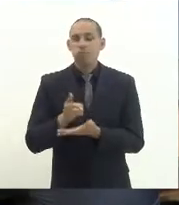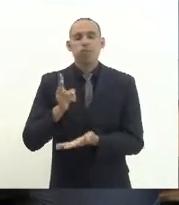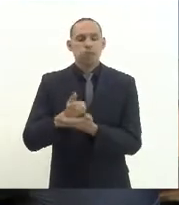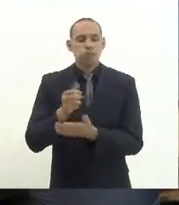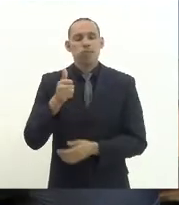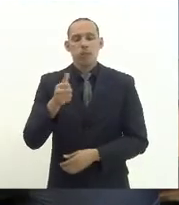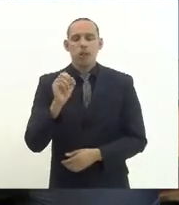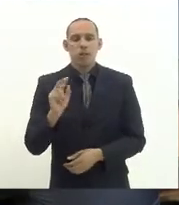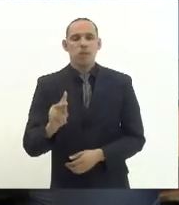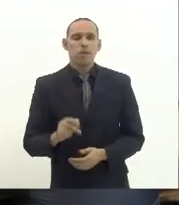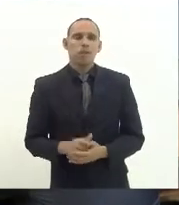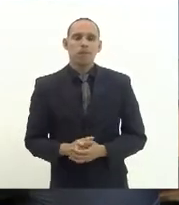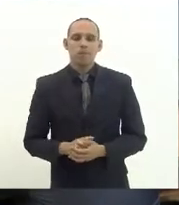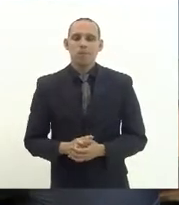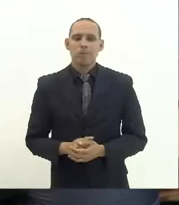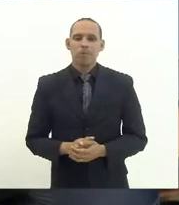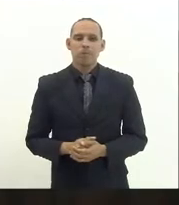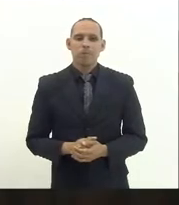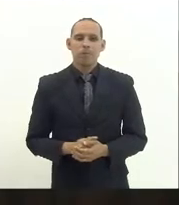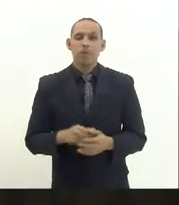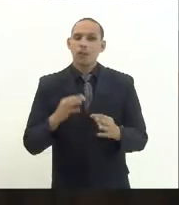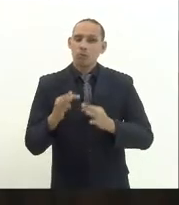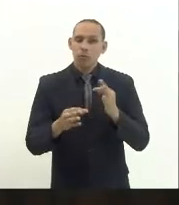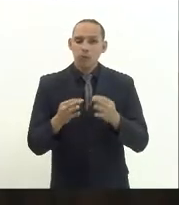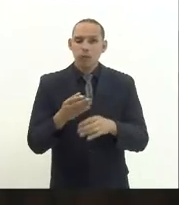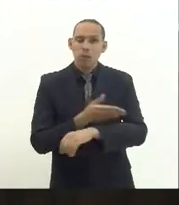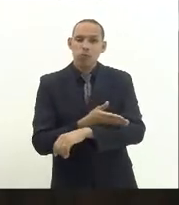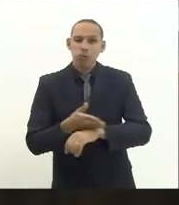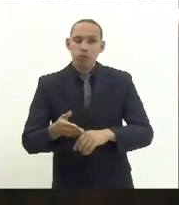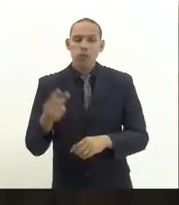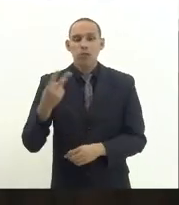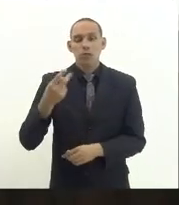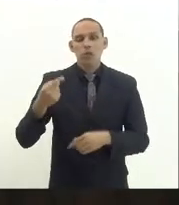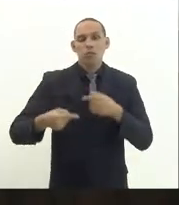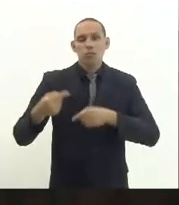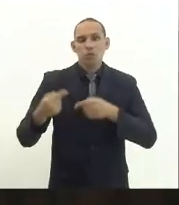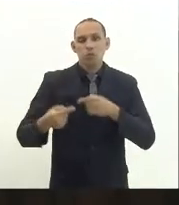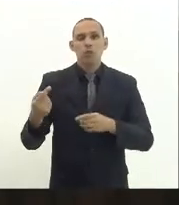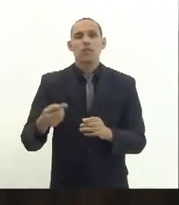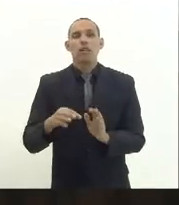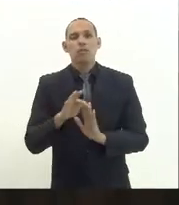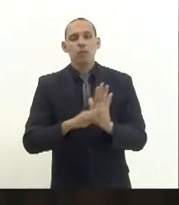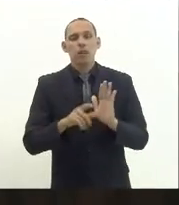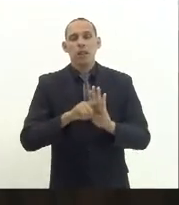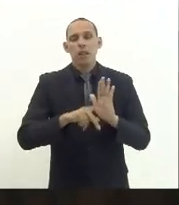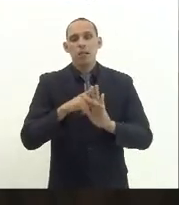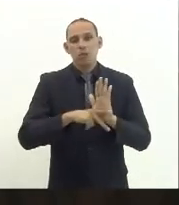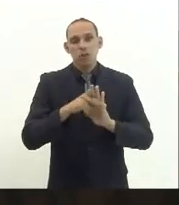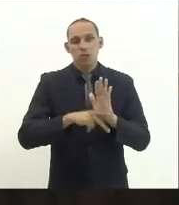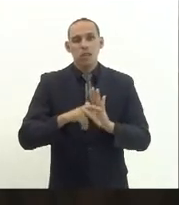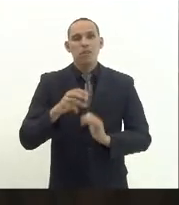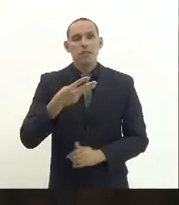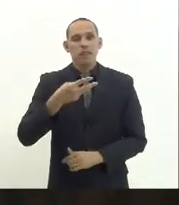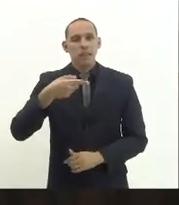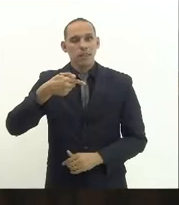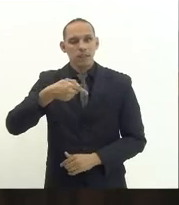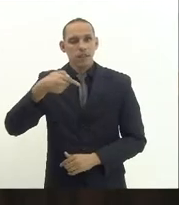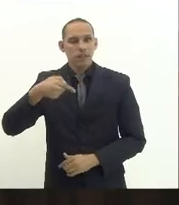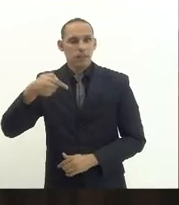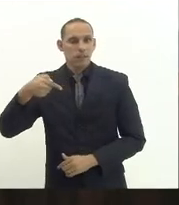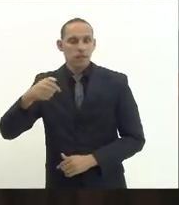válidas ok a implementação de nariz segundo a descrição redação do vencido projeto de lei 3777 ad21